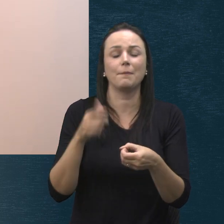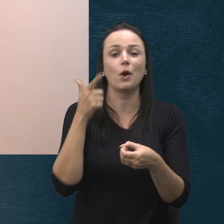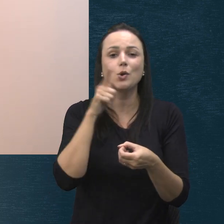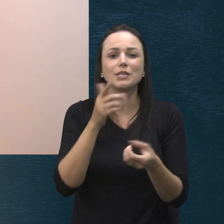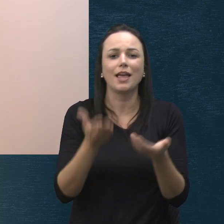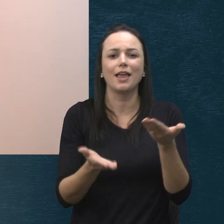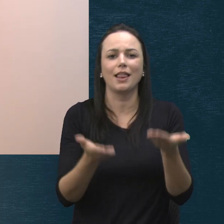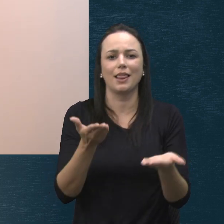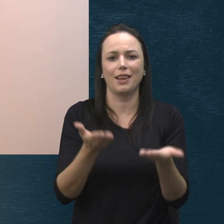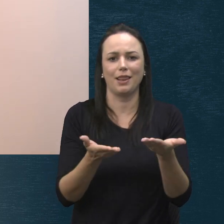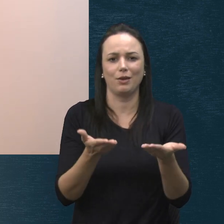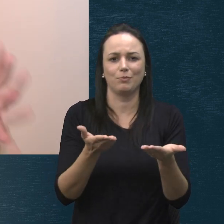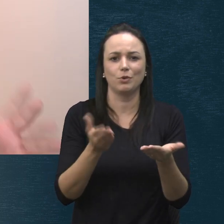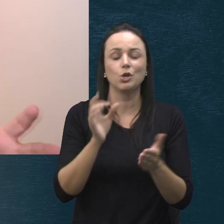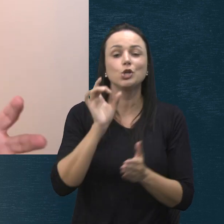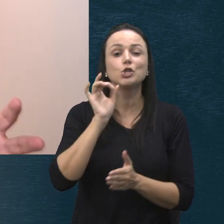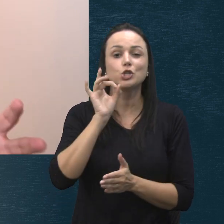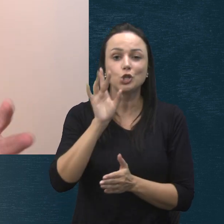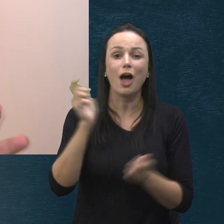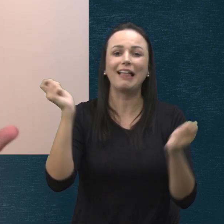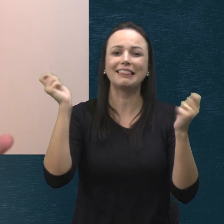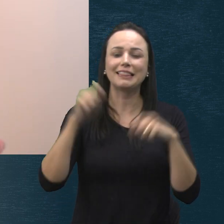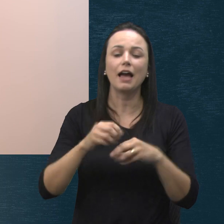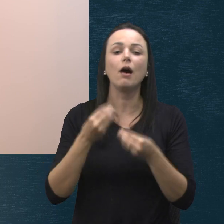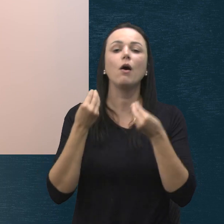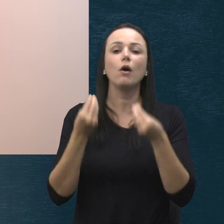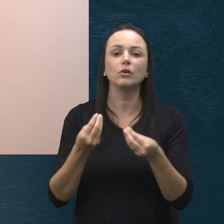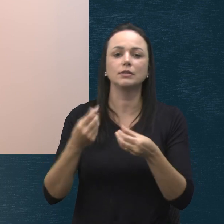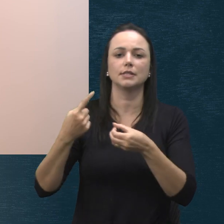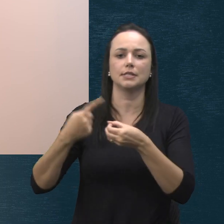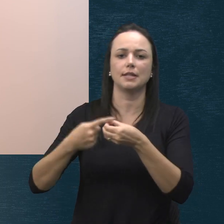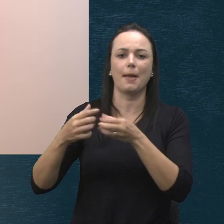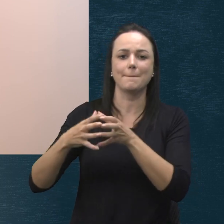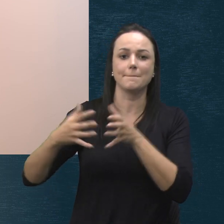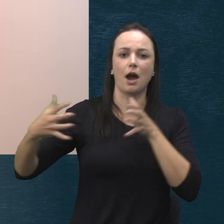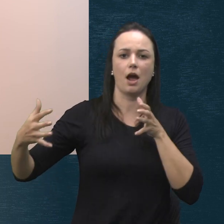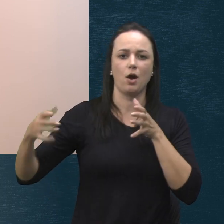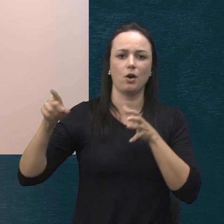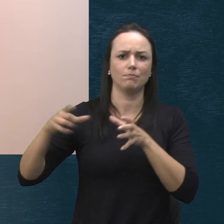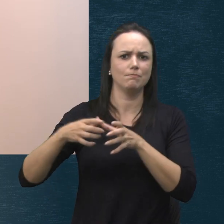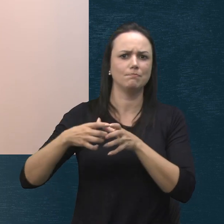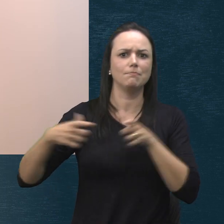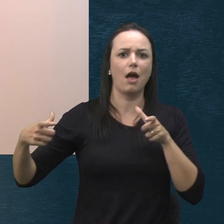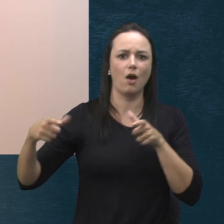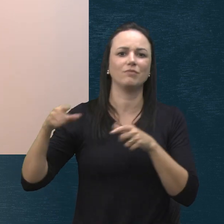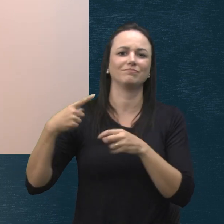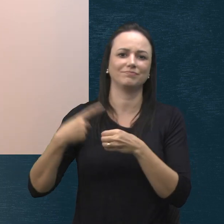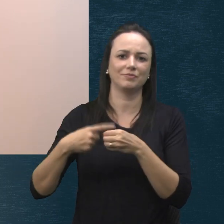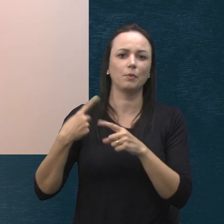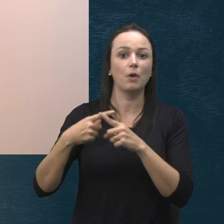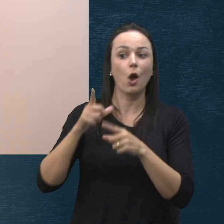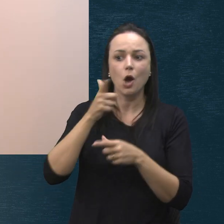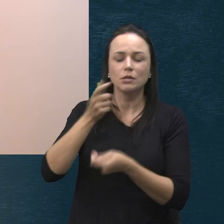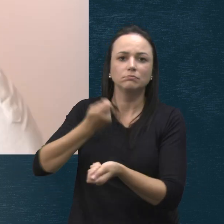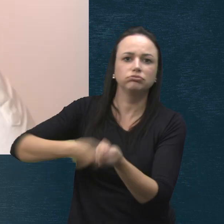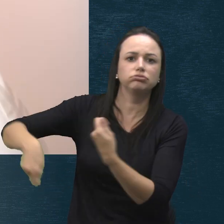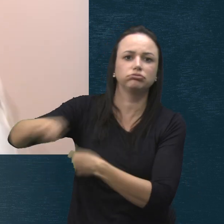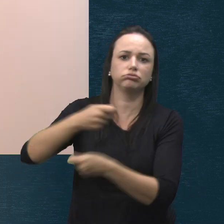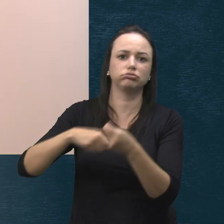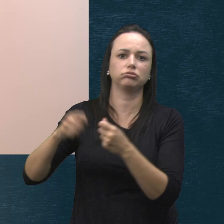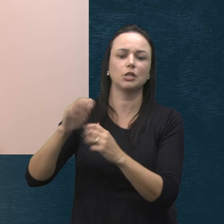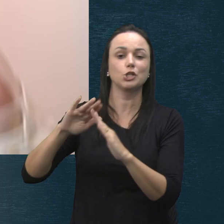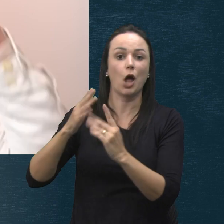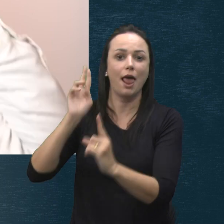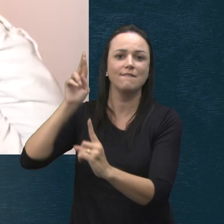só faz sentido em cidades grandes que você consegue ter um mercado para as escolas referência em termos de inclusão. Então você